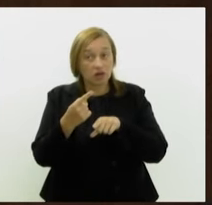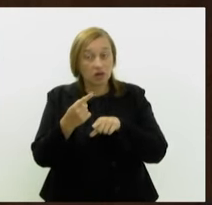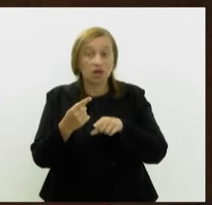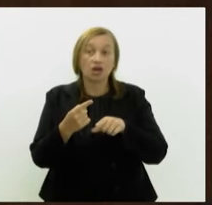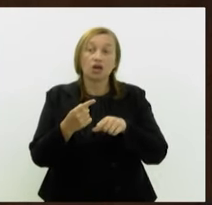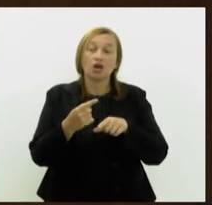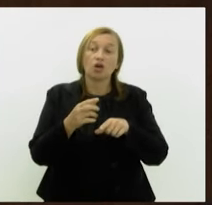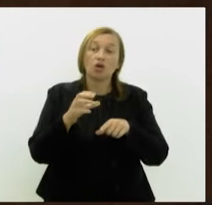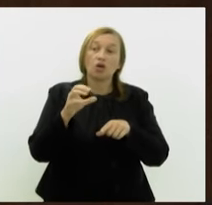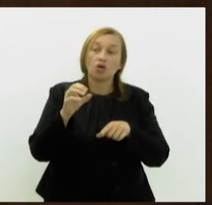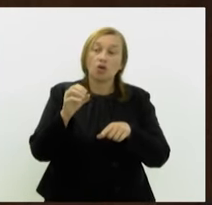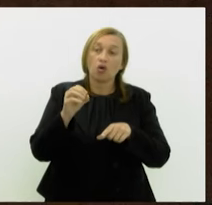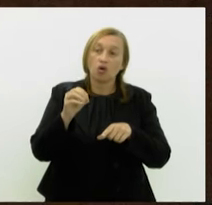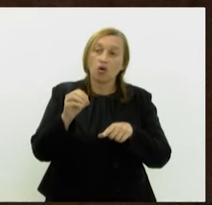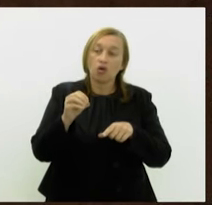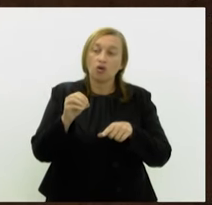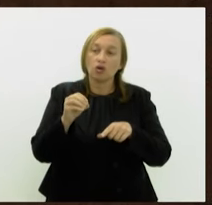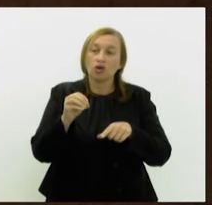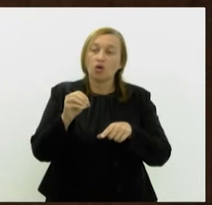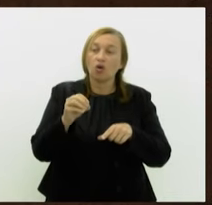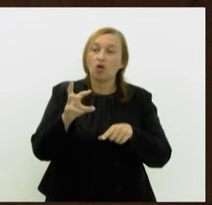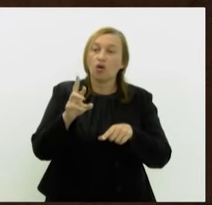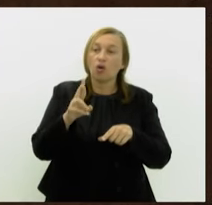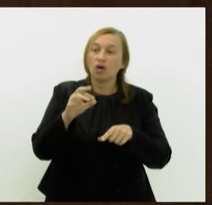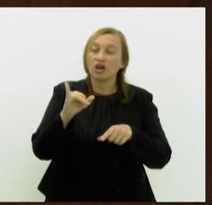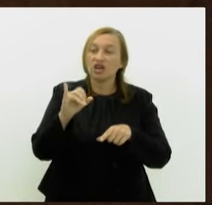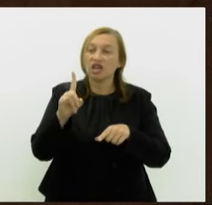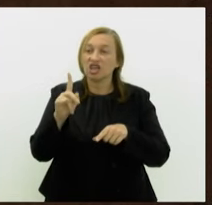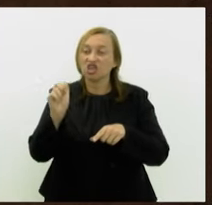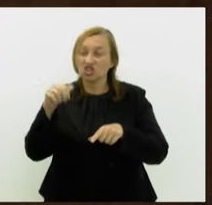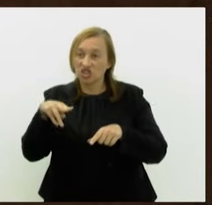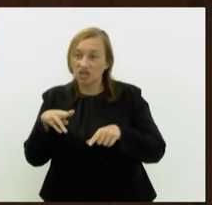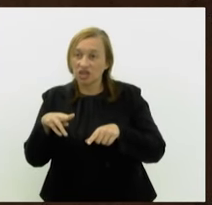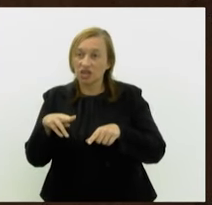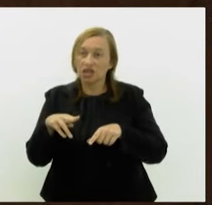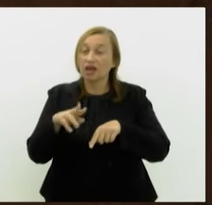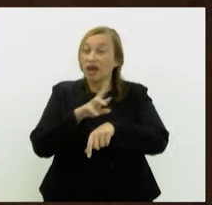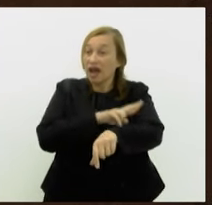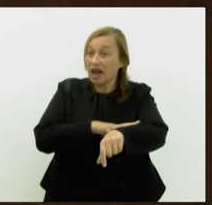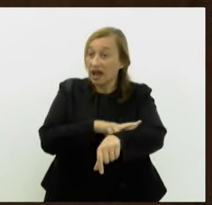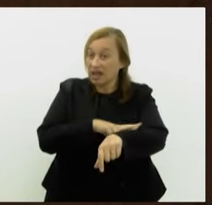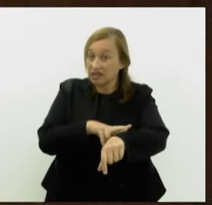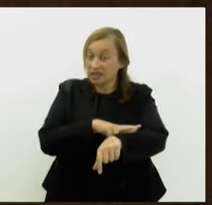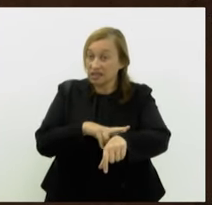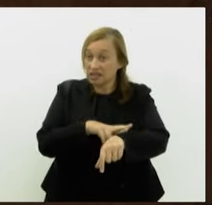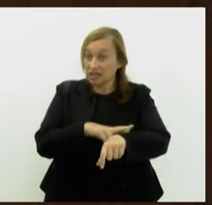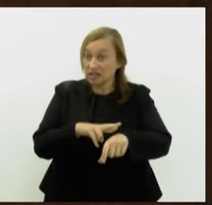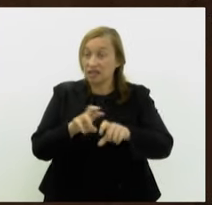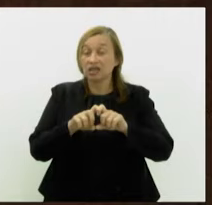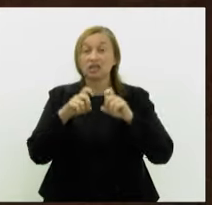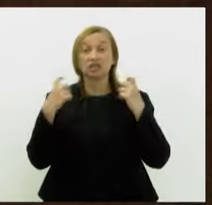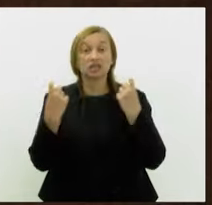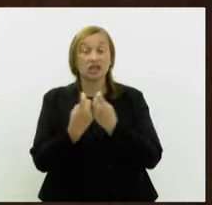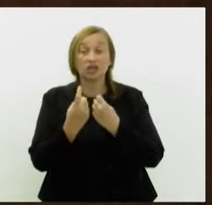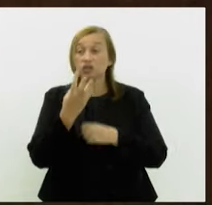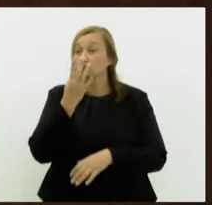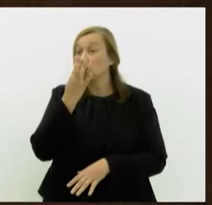raça, sexo, cor, idade e quaisquer outras formas de